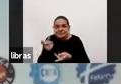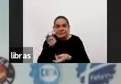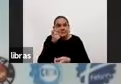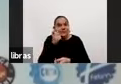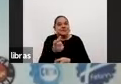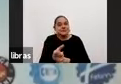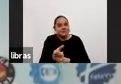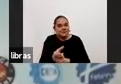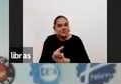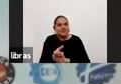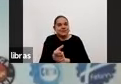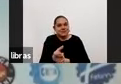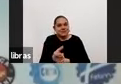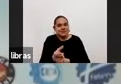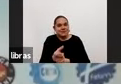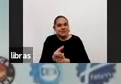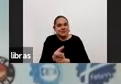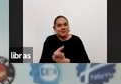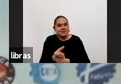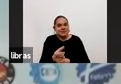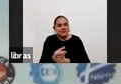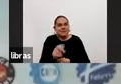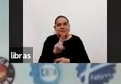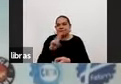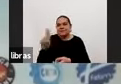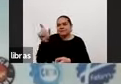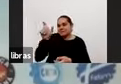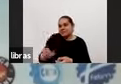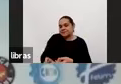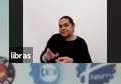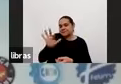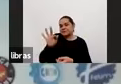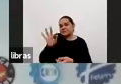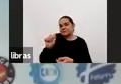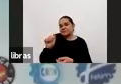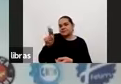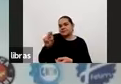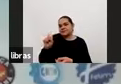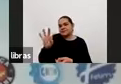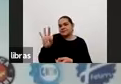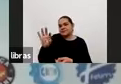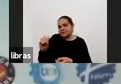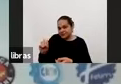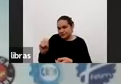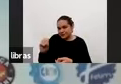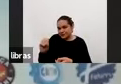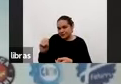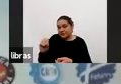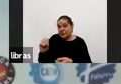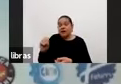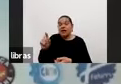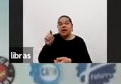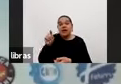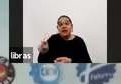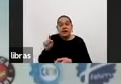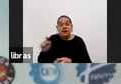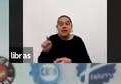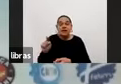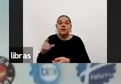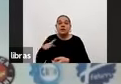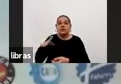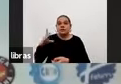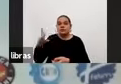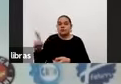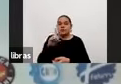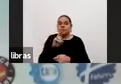interessante. Trata-se do Fausto Augusto Júnior, que ele é coordenador do Diese São